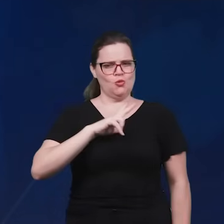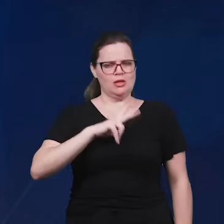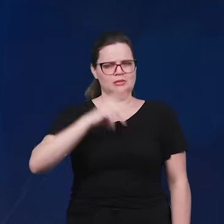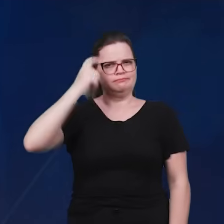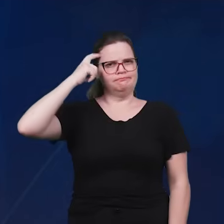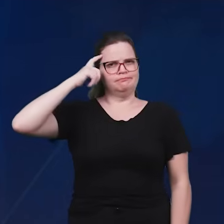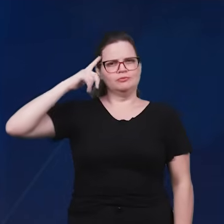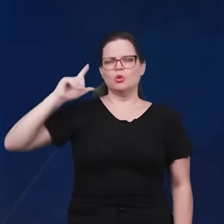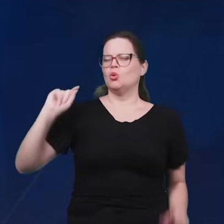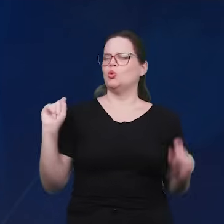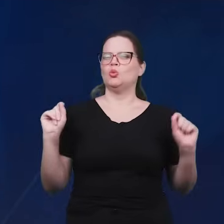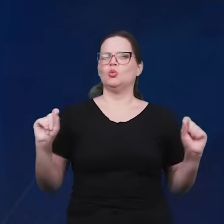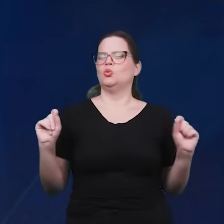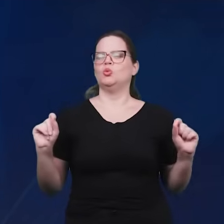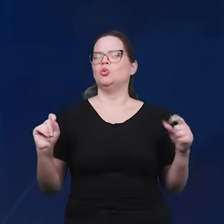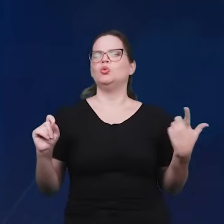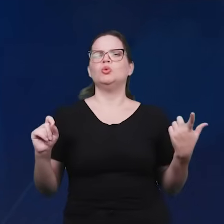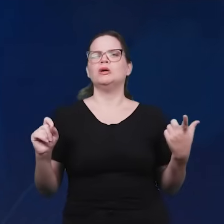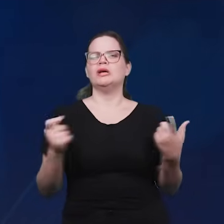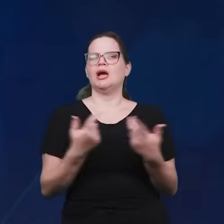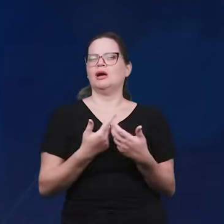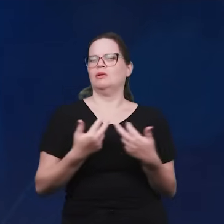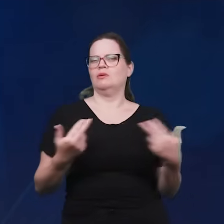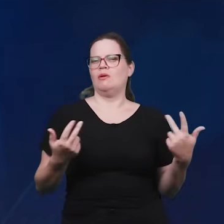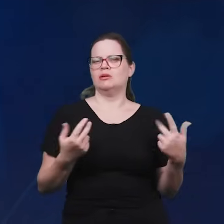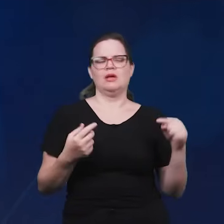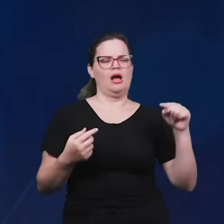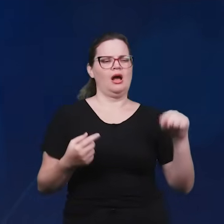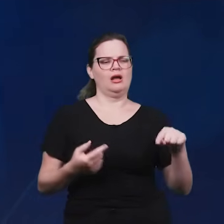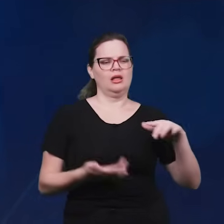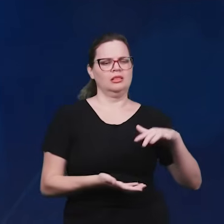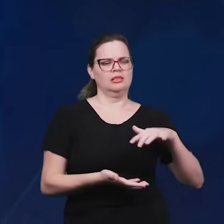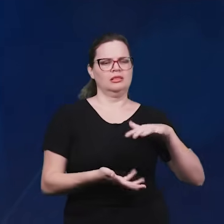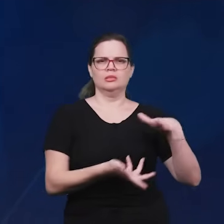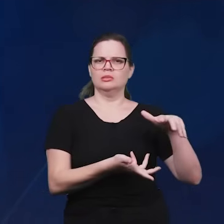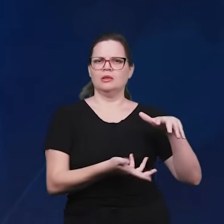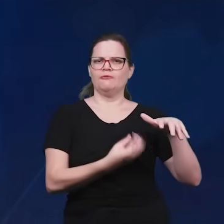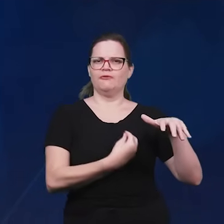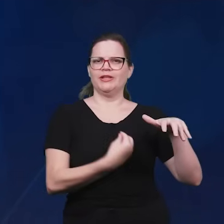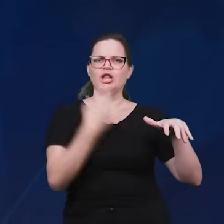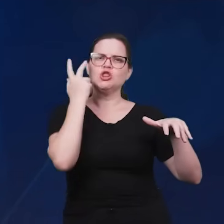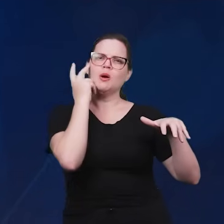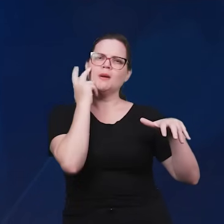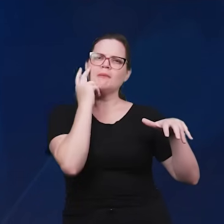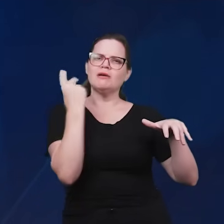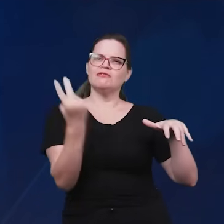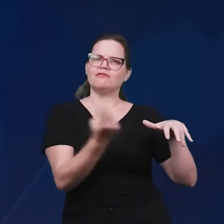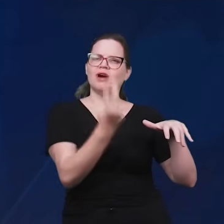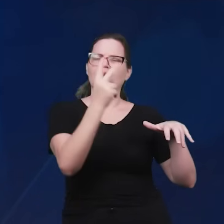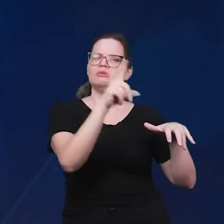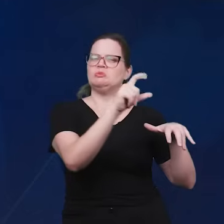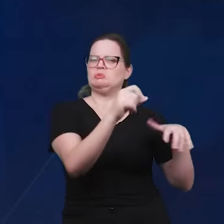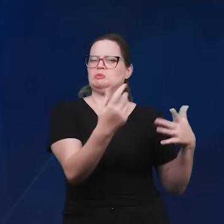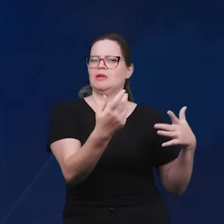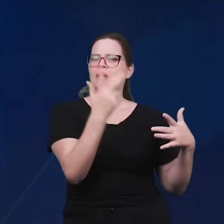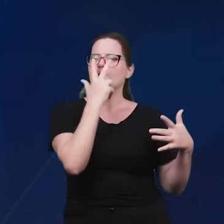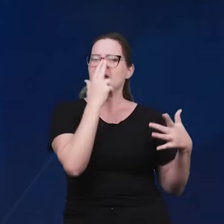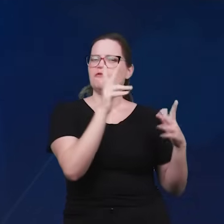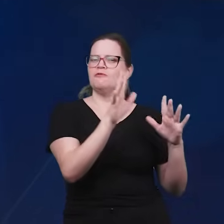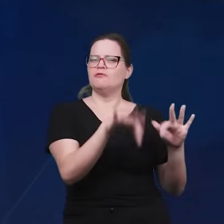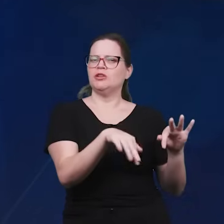pessoal sobre o que representam para você os valores passageiros desta vida. Valores que